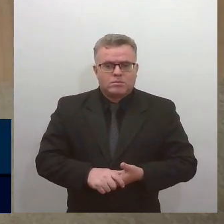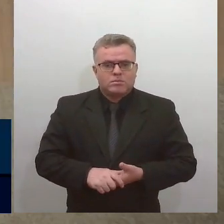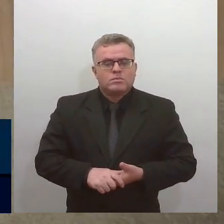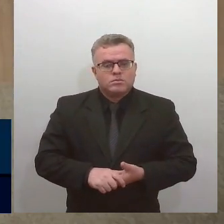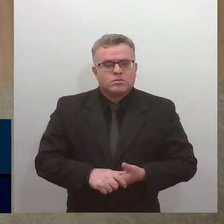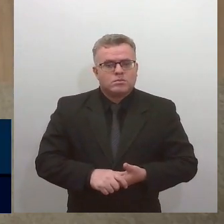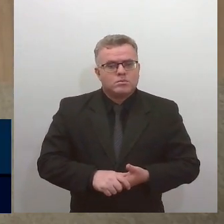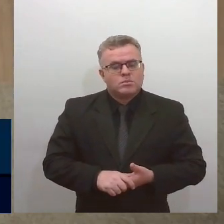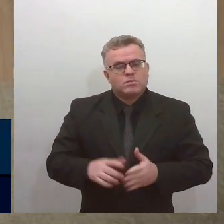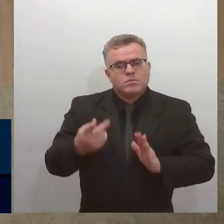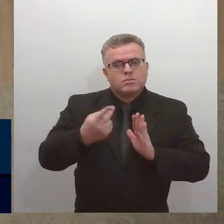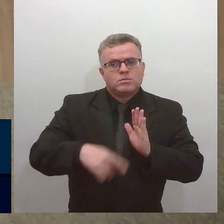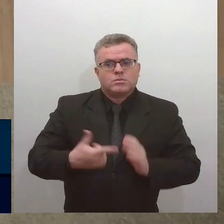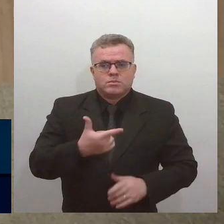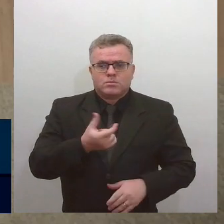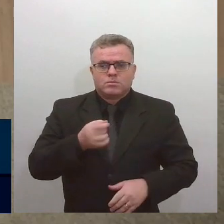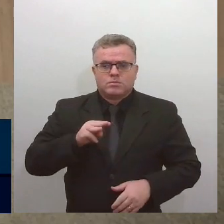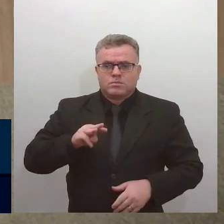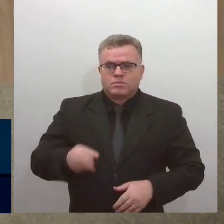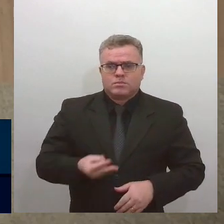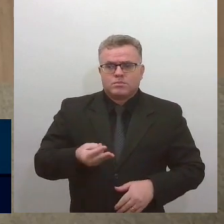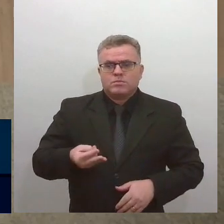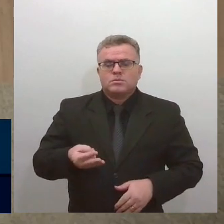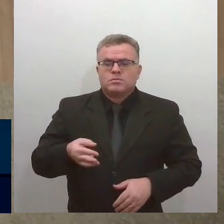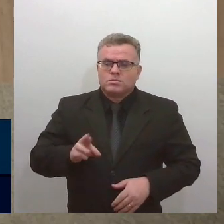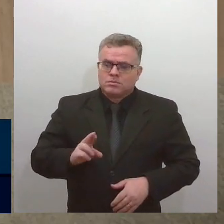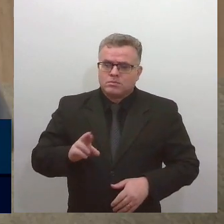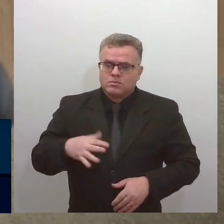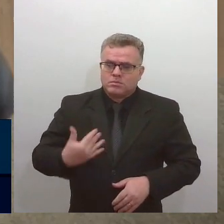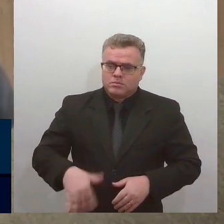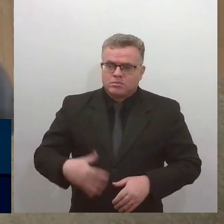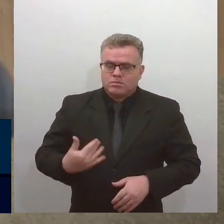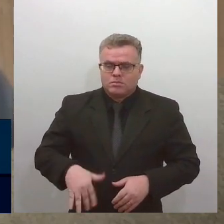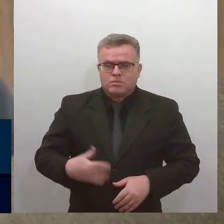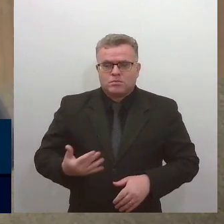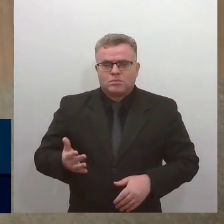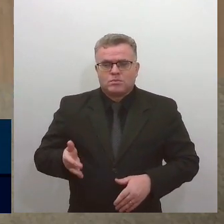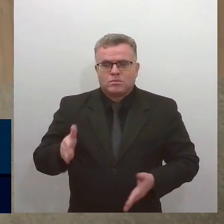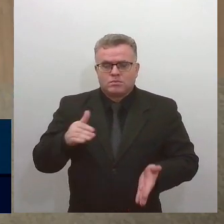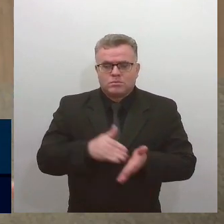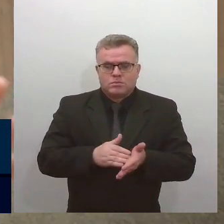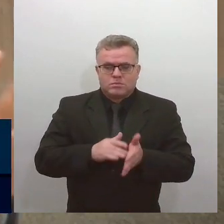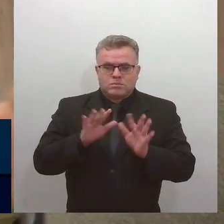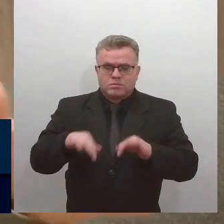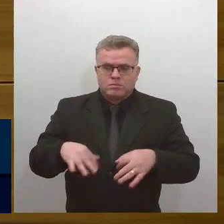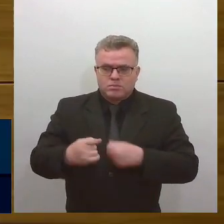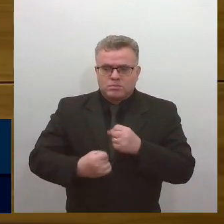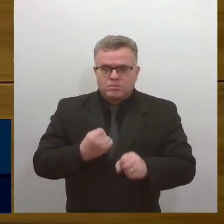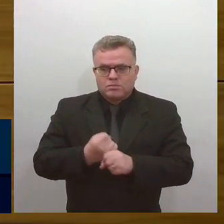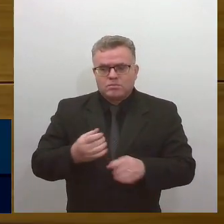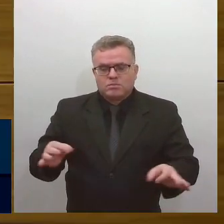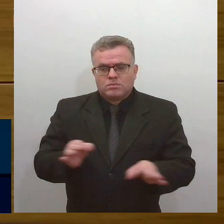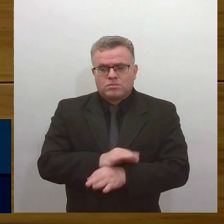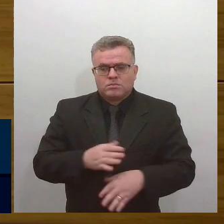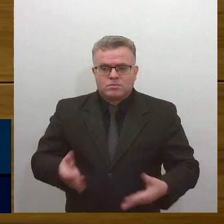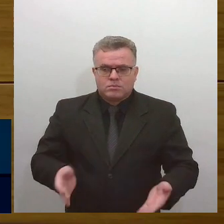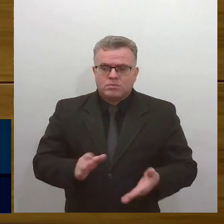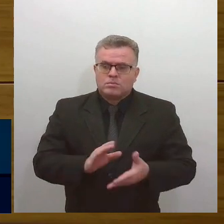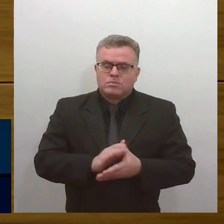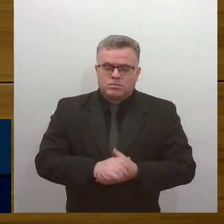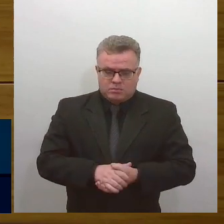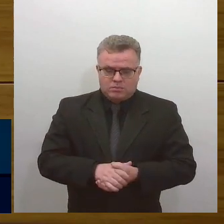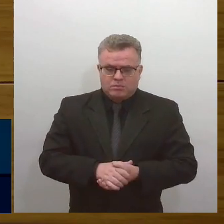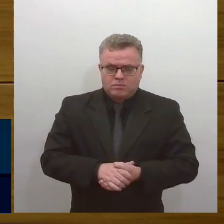pronto o projeto até o final do ano ele vai est contratado contratado o projeto é o Projeto contratado mas sai a obra